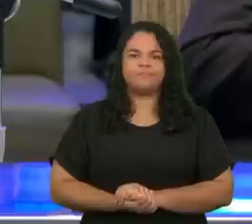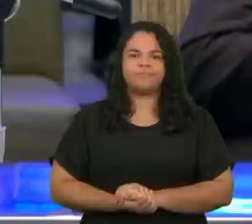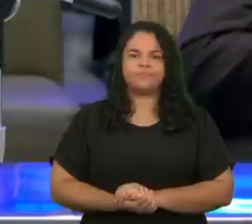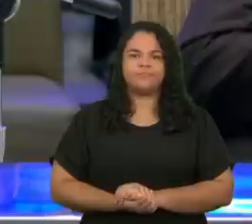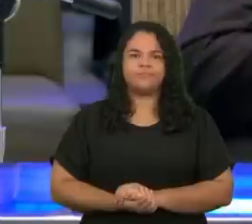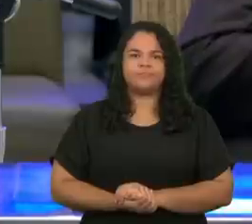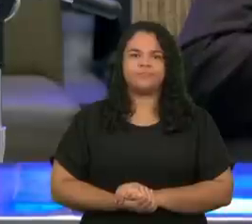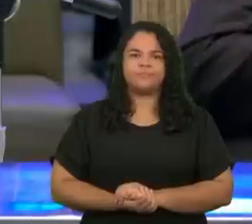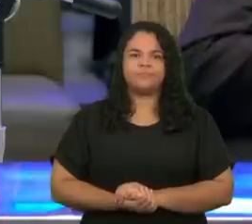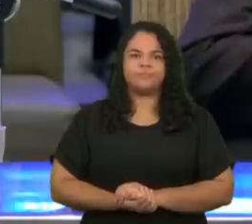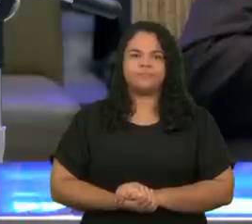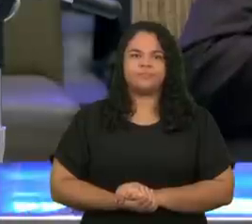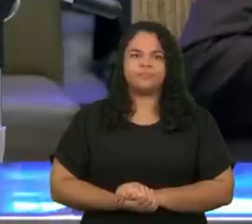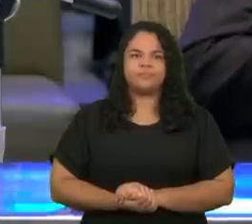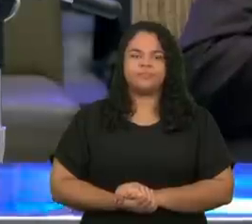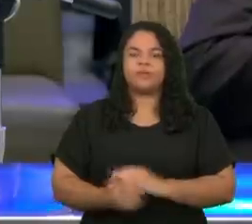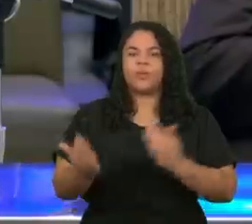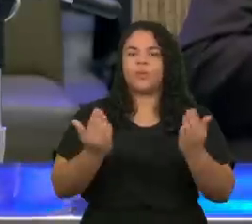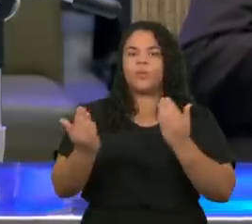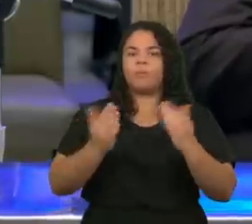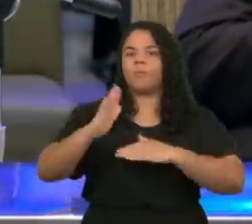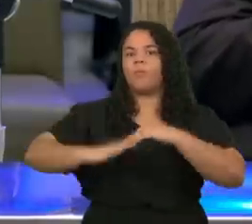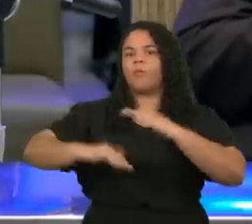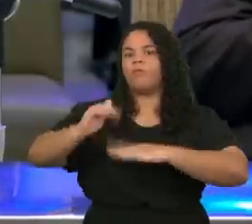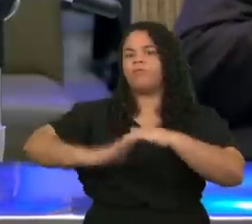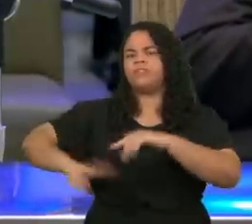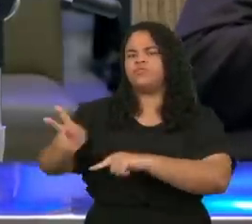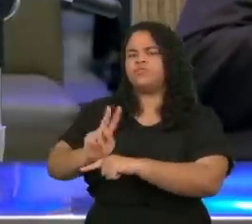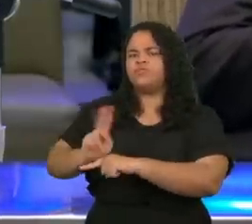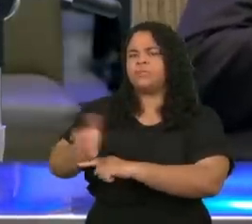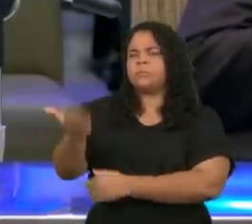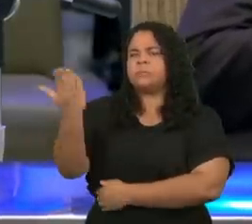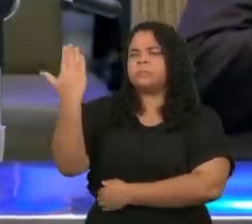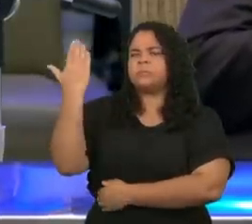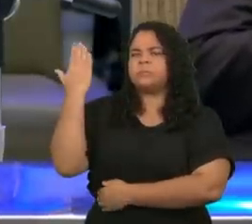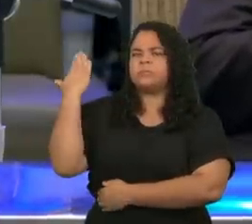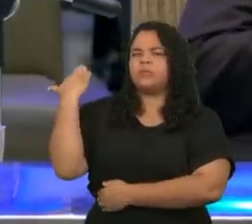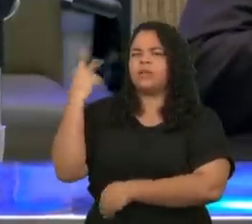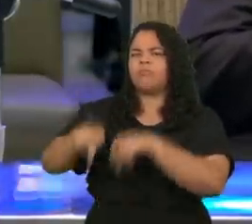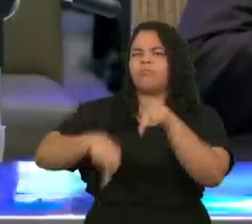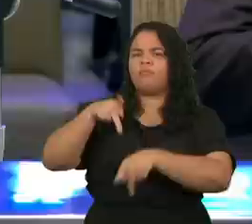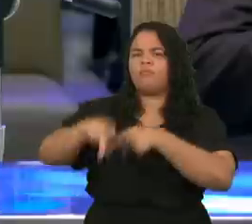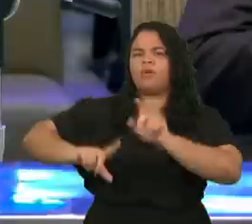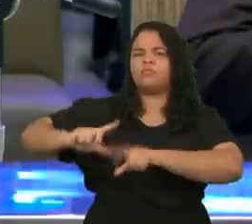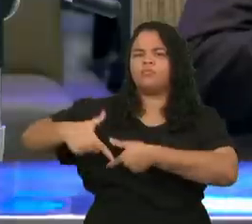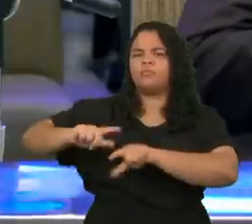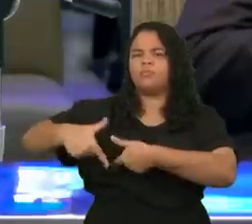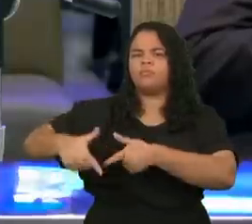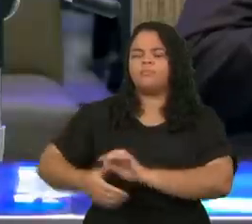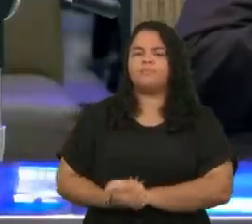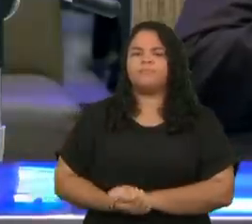faziam os atalaias nos lugares